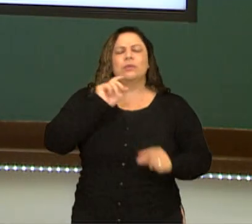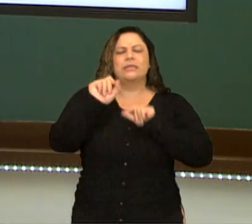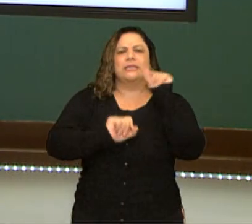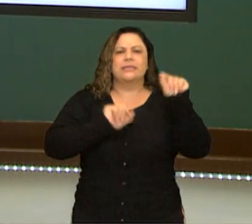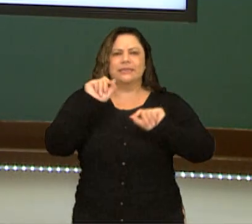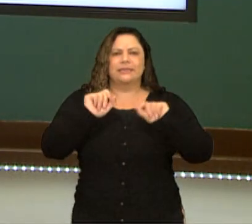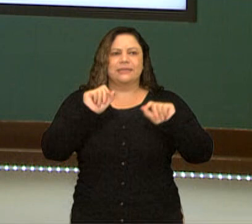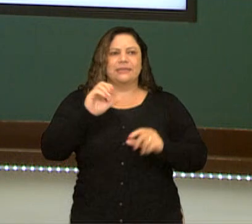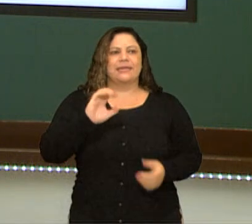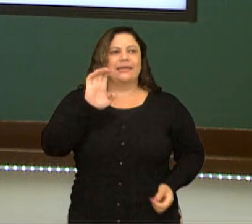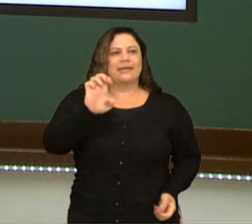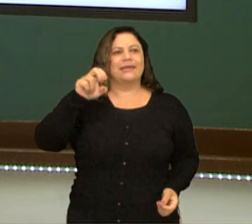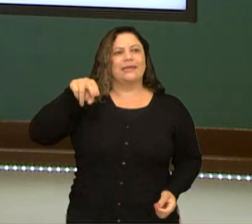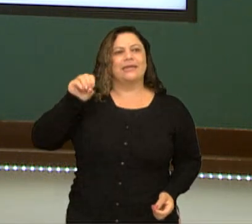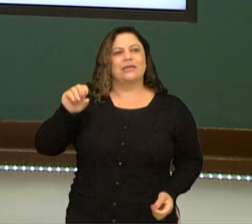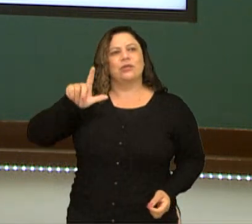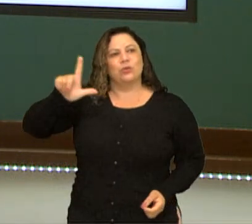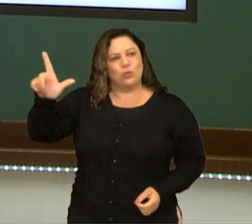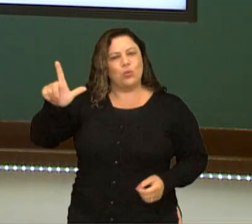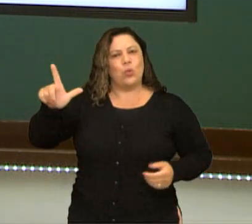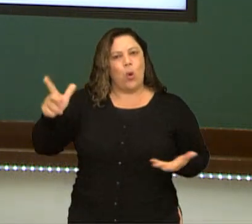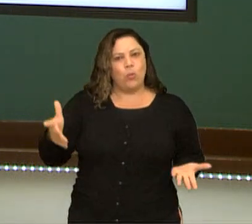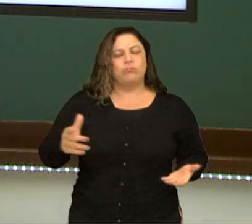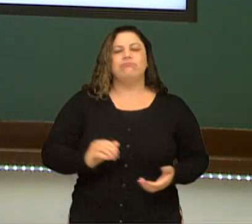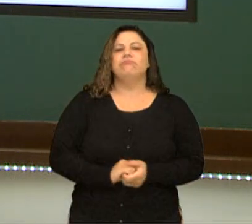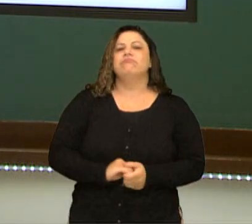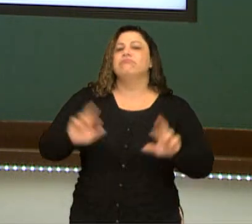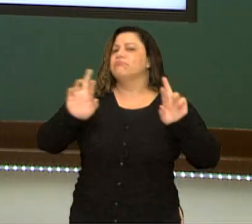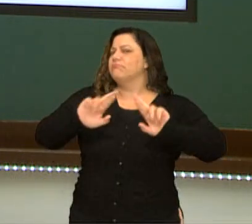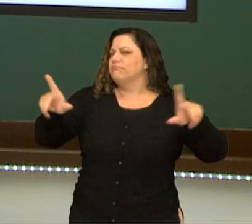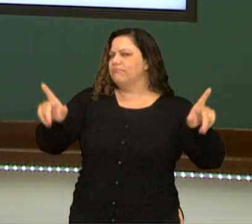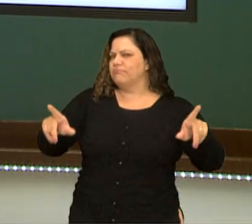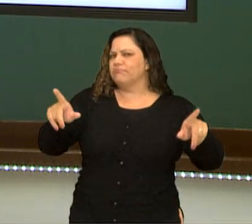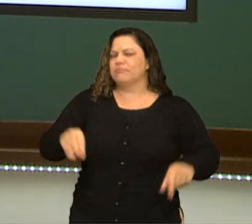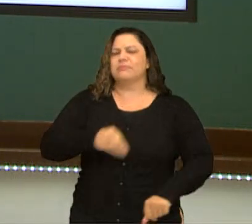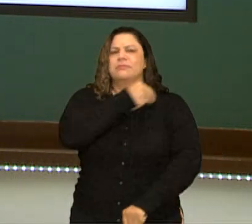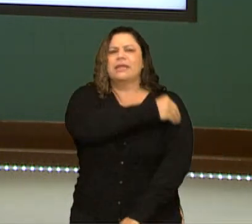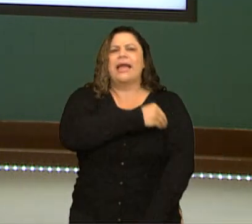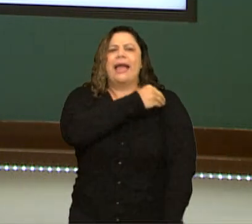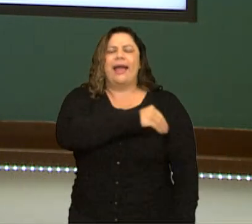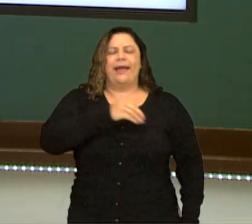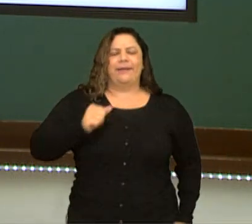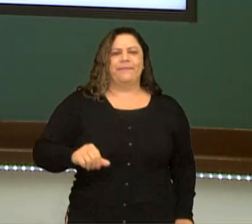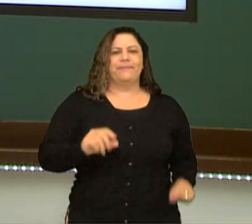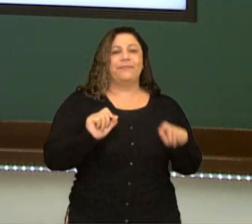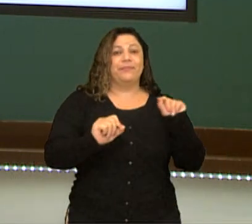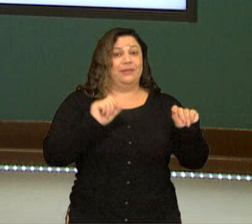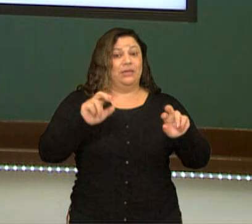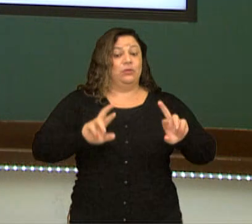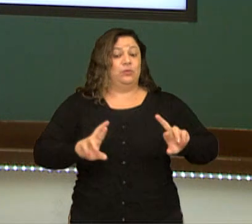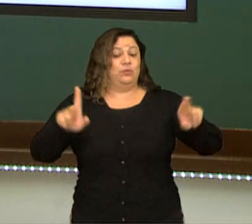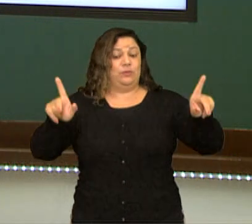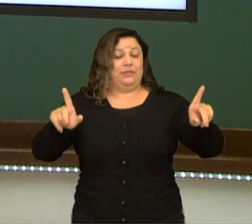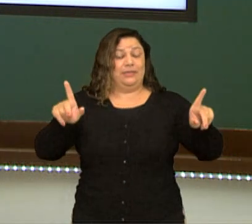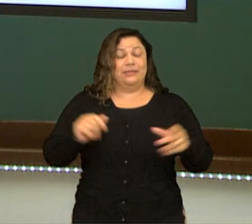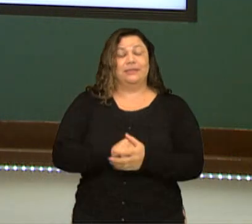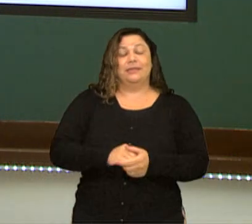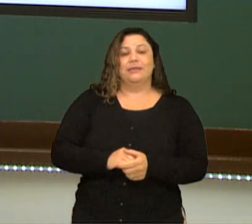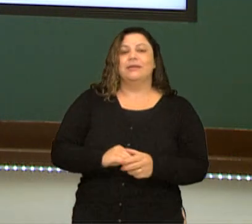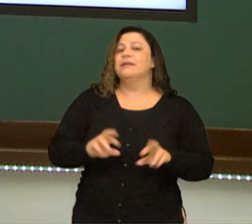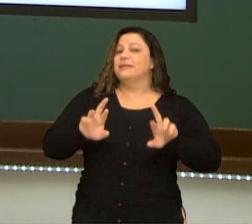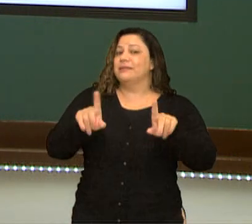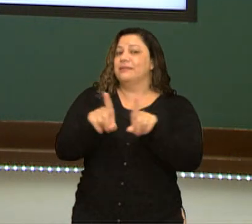química enol, diferenciar álcool insaturado de enol,